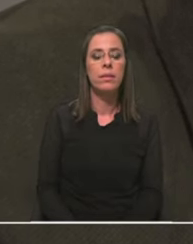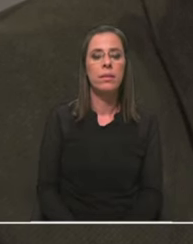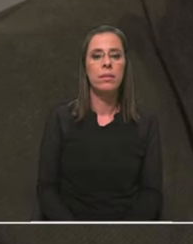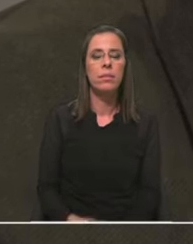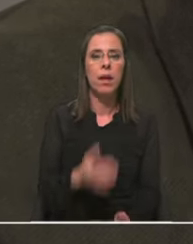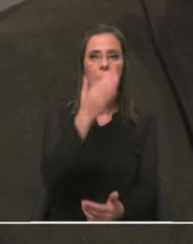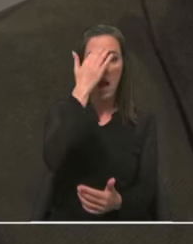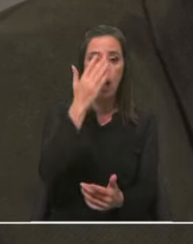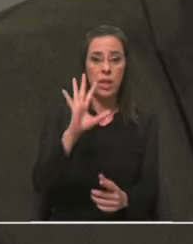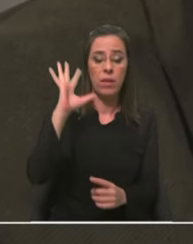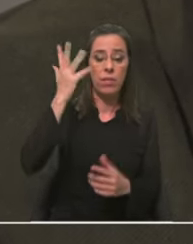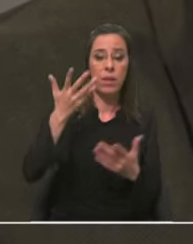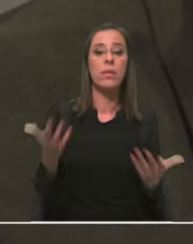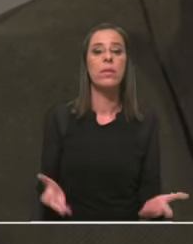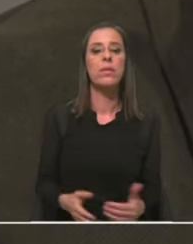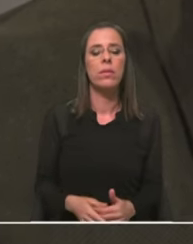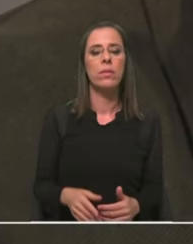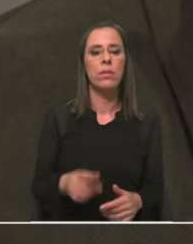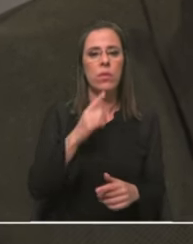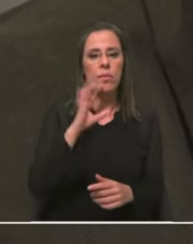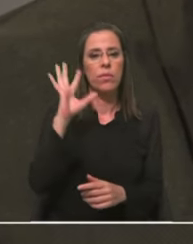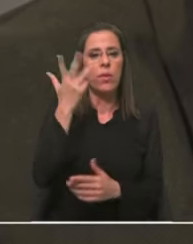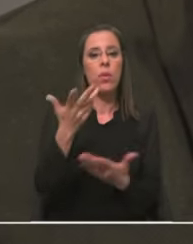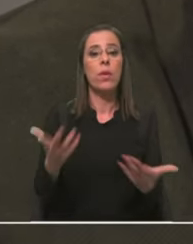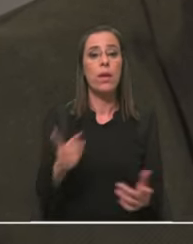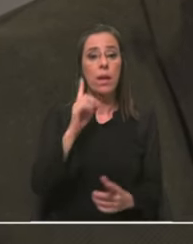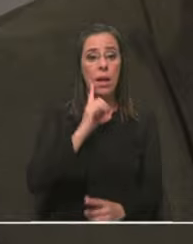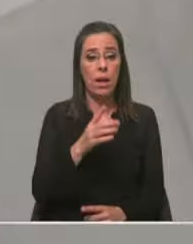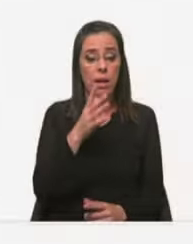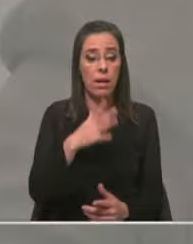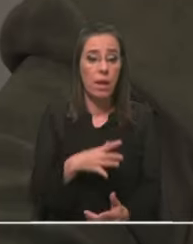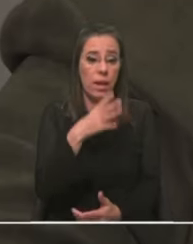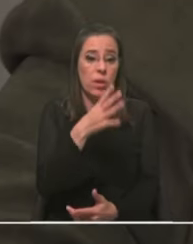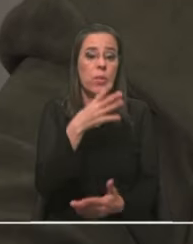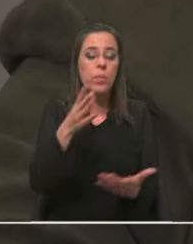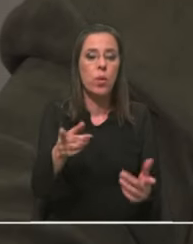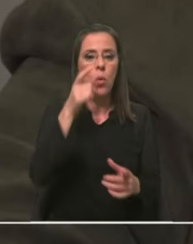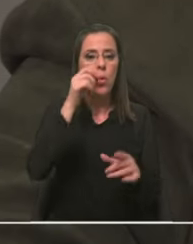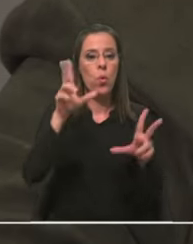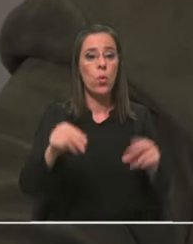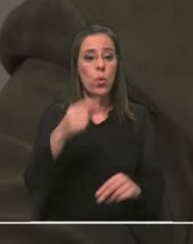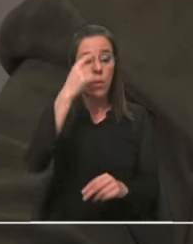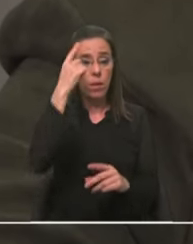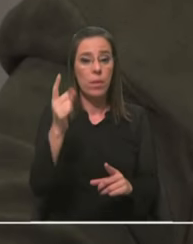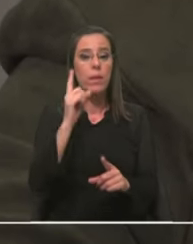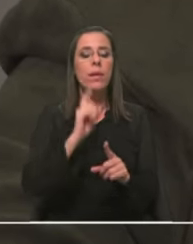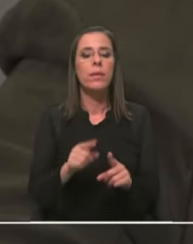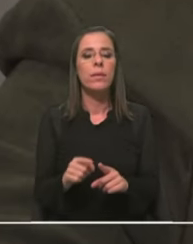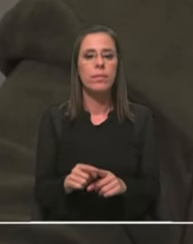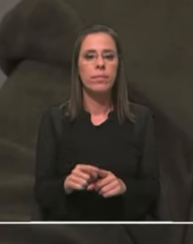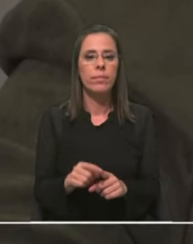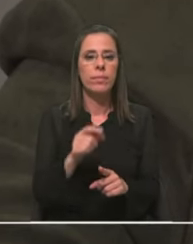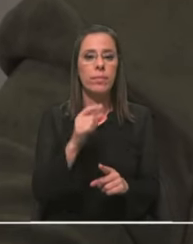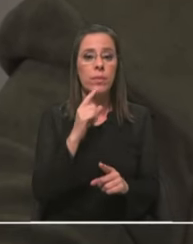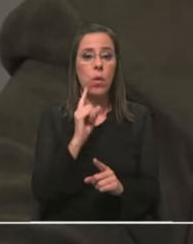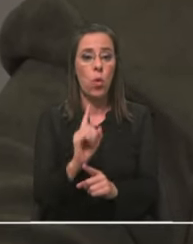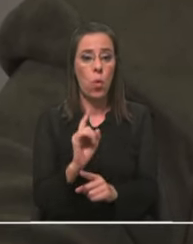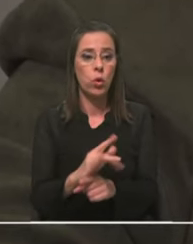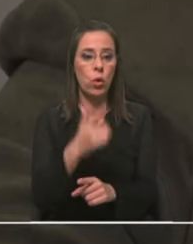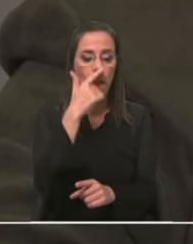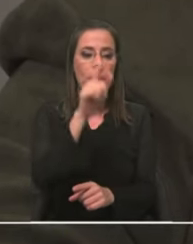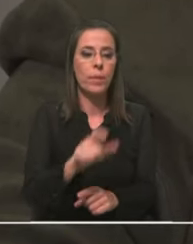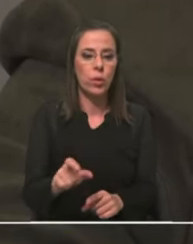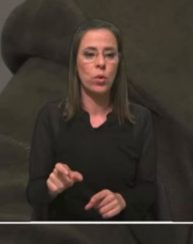Que acha que foi o que aconteceu desta vez? Acho que é o que aconteceu, segundo ela fez crer. Ele nunca pensou que ela, por intermédio de outras